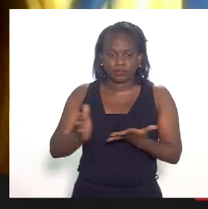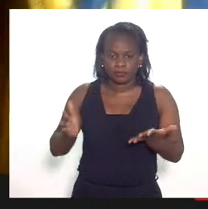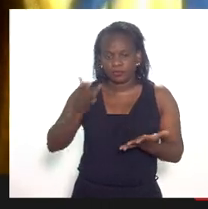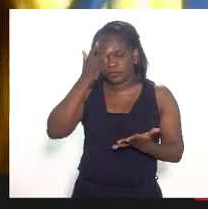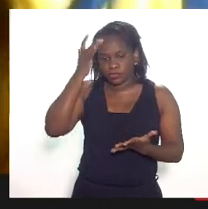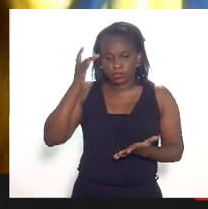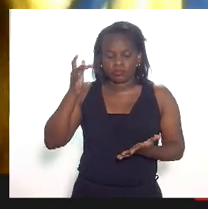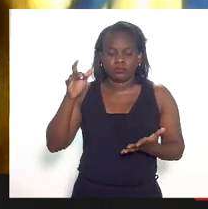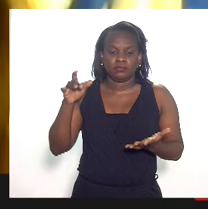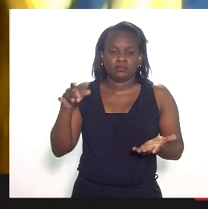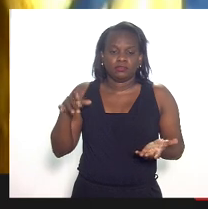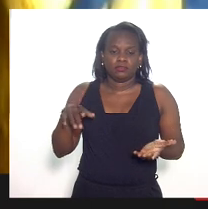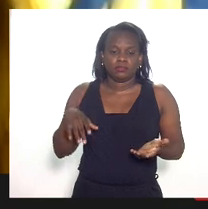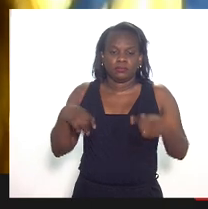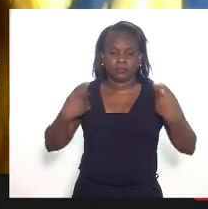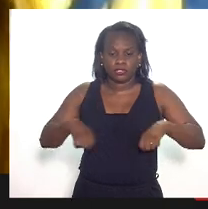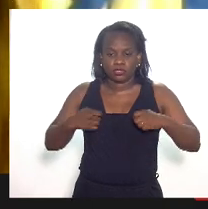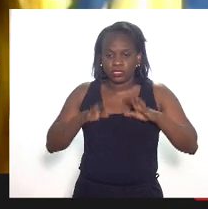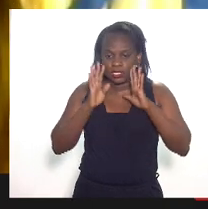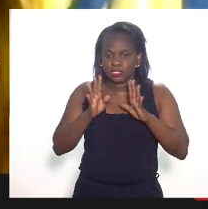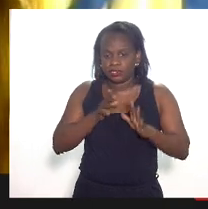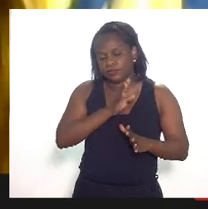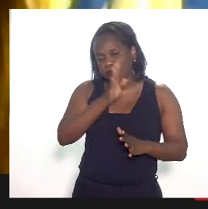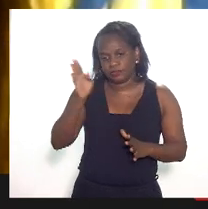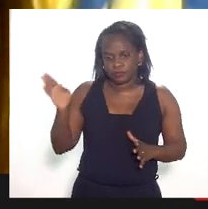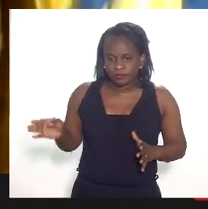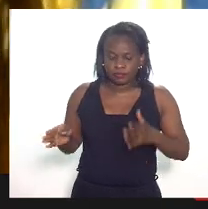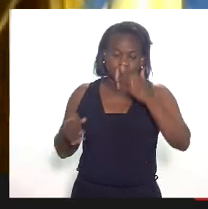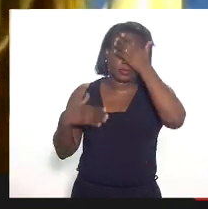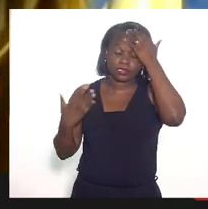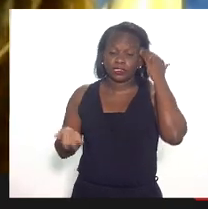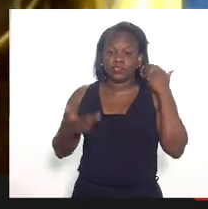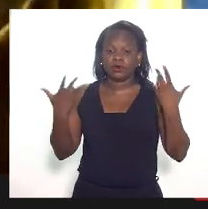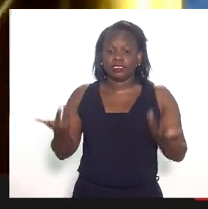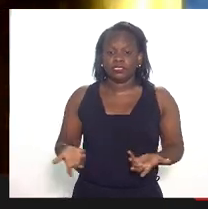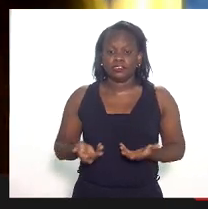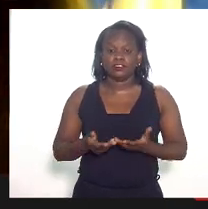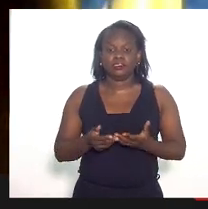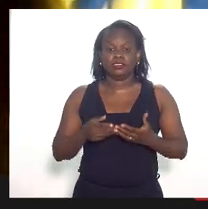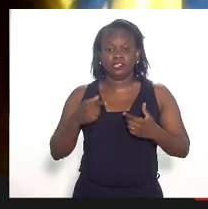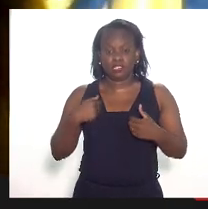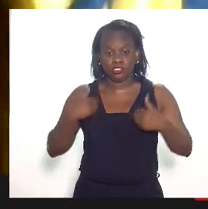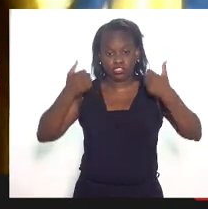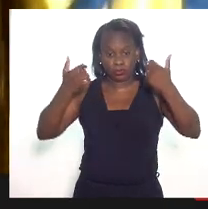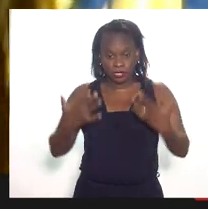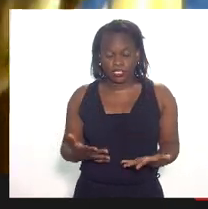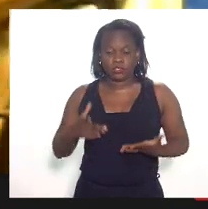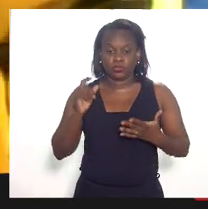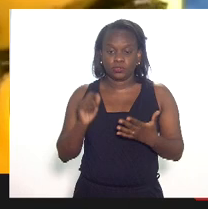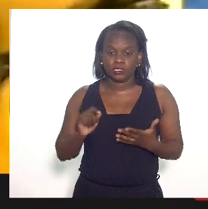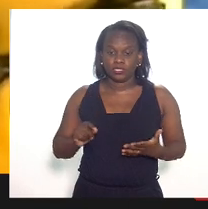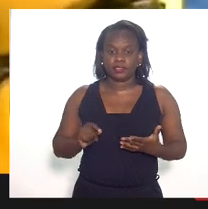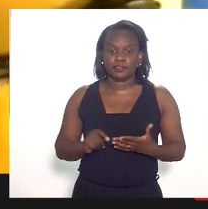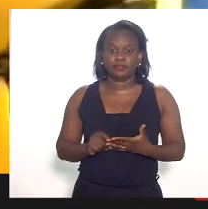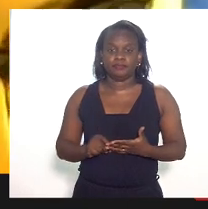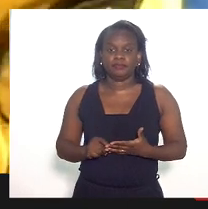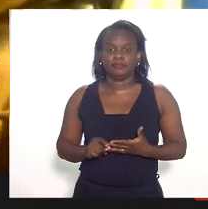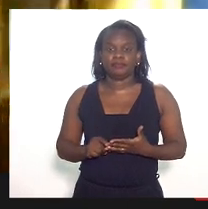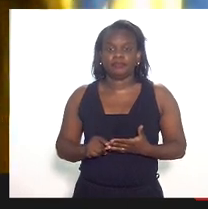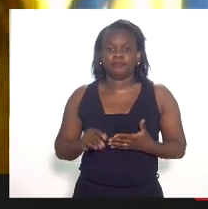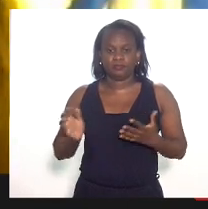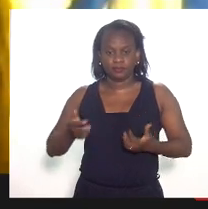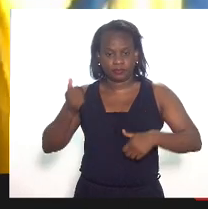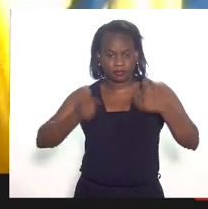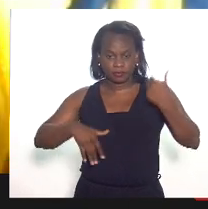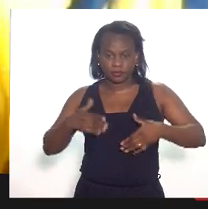que ele precisou atender. Então, assim, o que eu tenho para dizer, né, que foi levantado